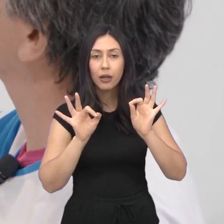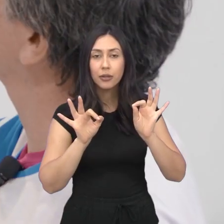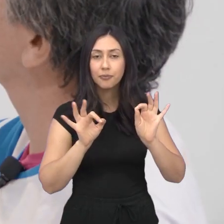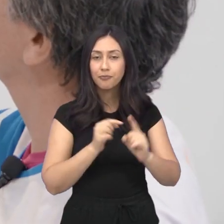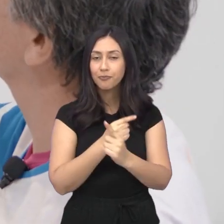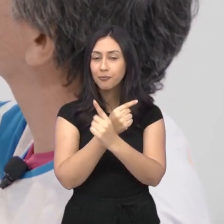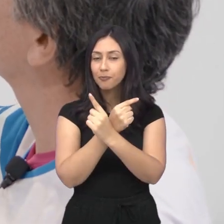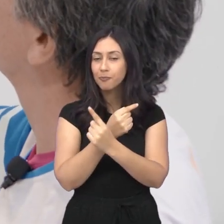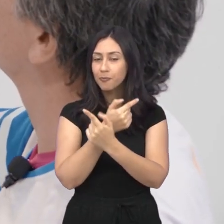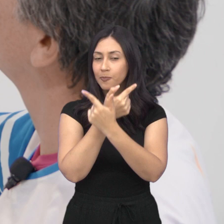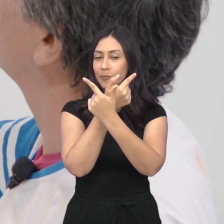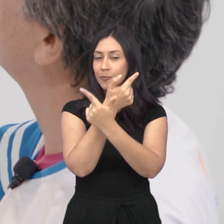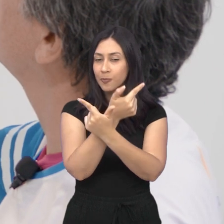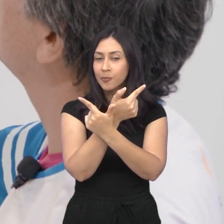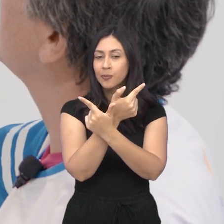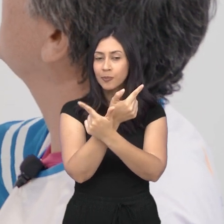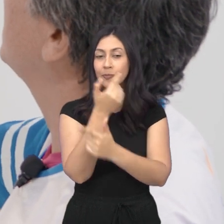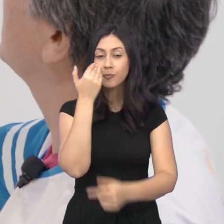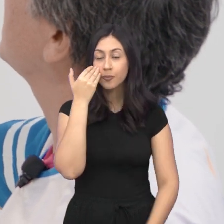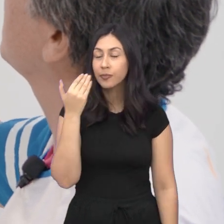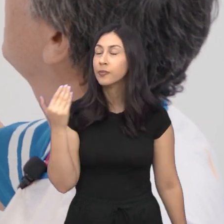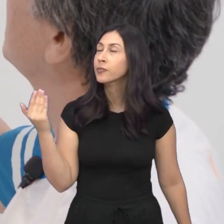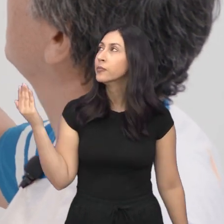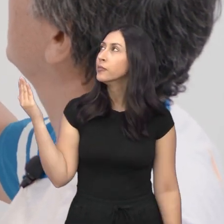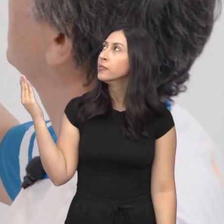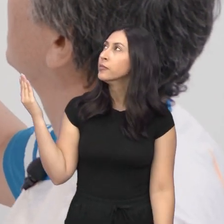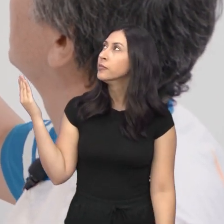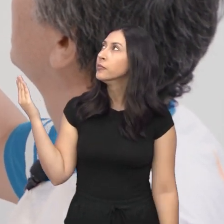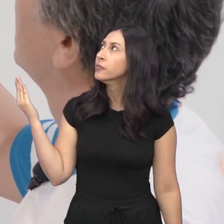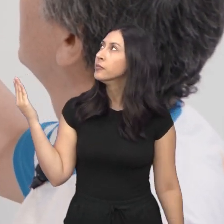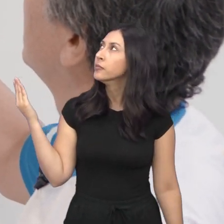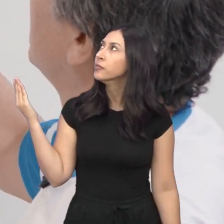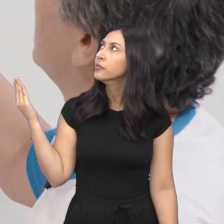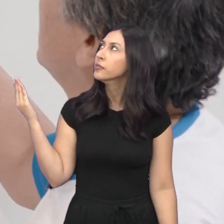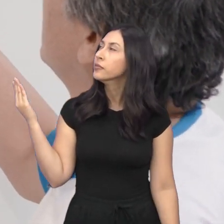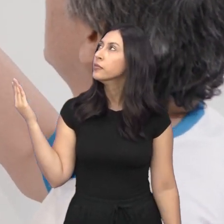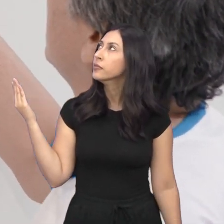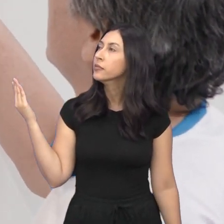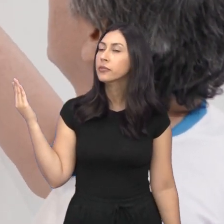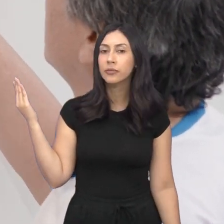uma equação do segundo grau baseada nessa função aí.